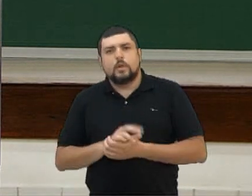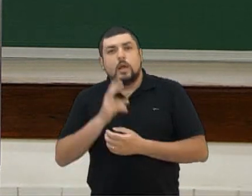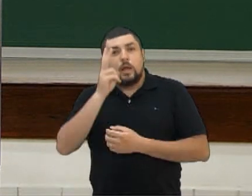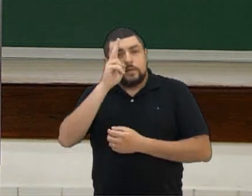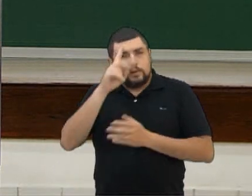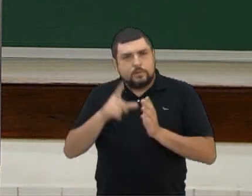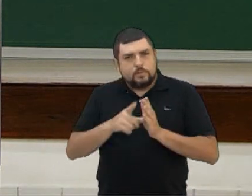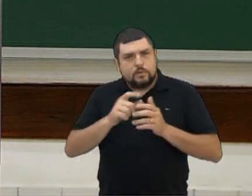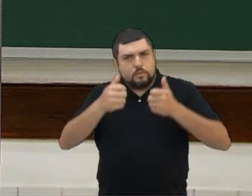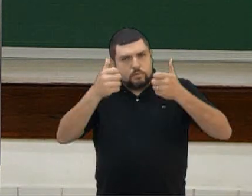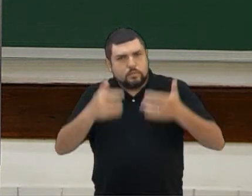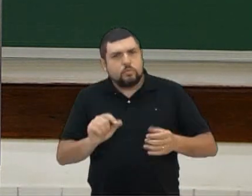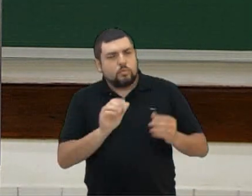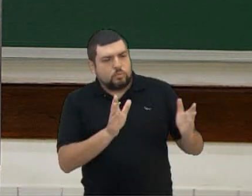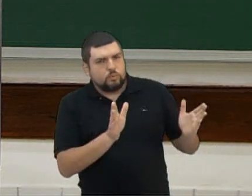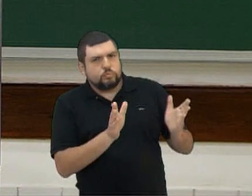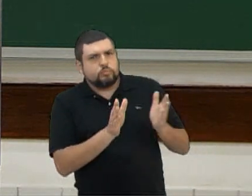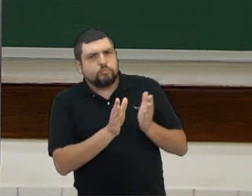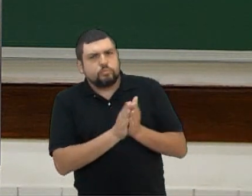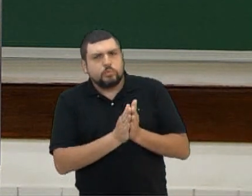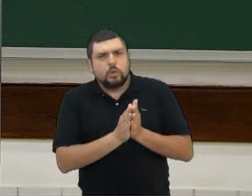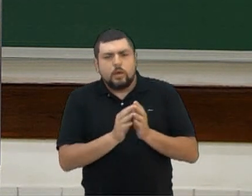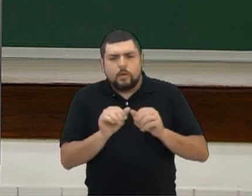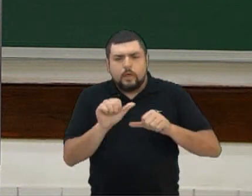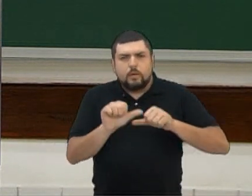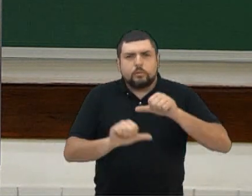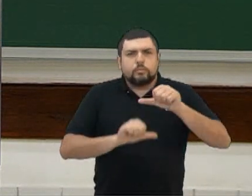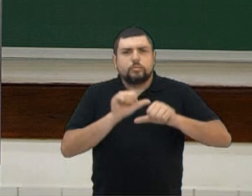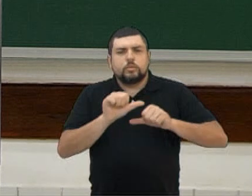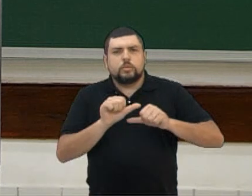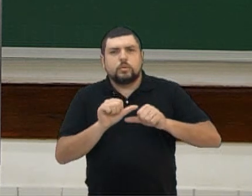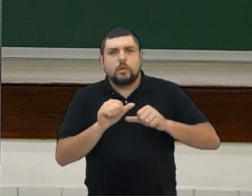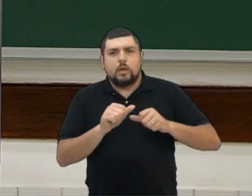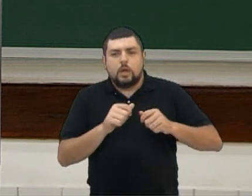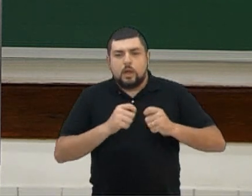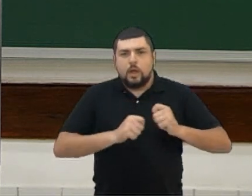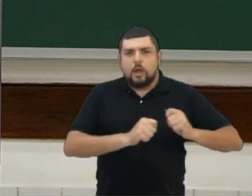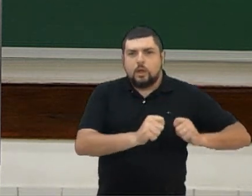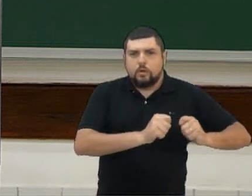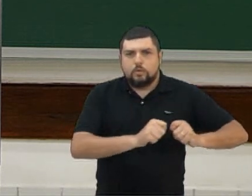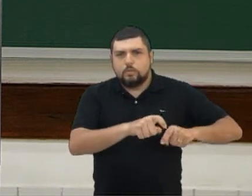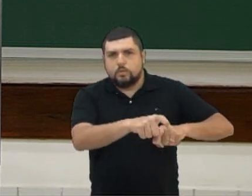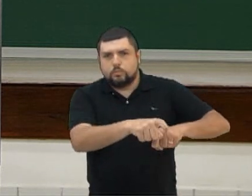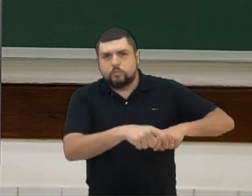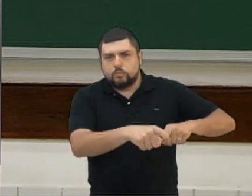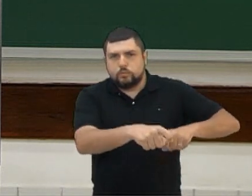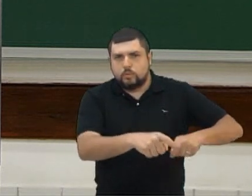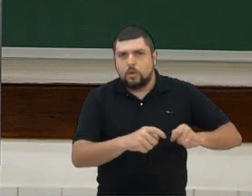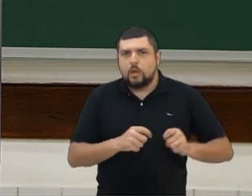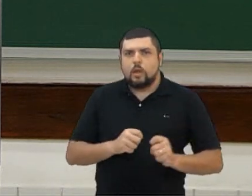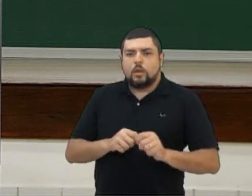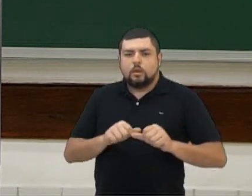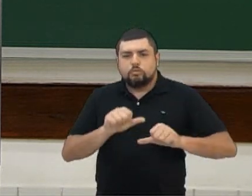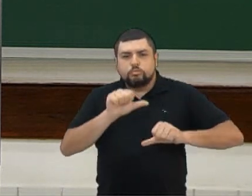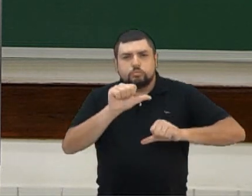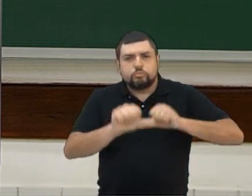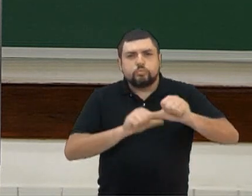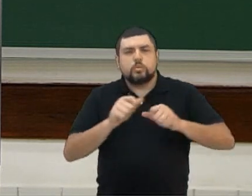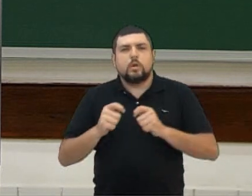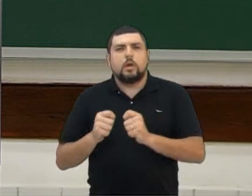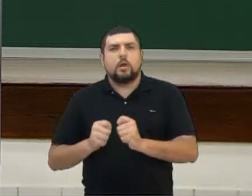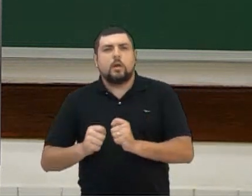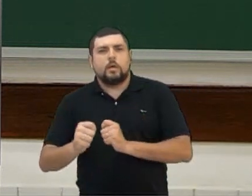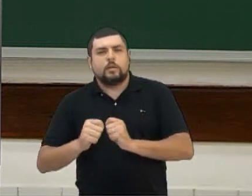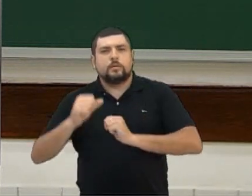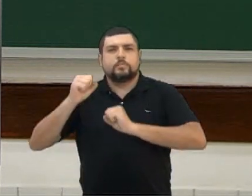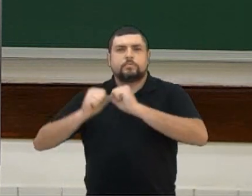que o Brasil ele estava num período de transição da economia agropecuária para uma economia industrial. Para isso era